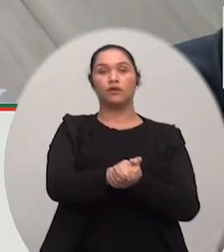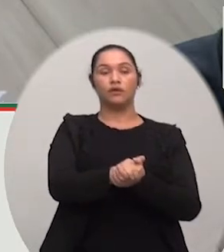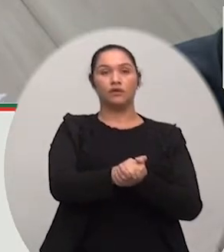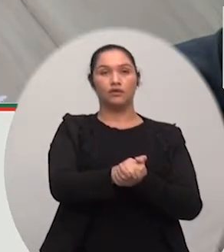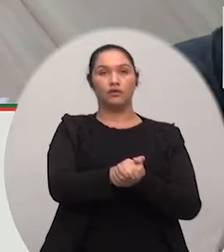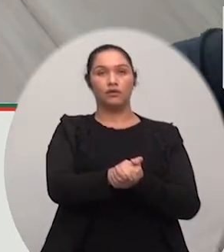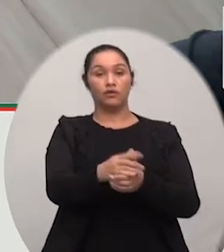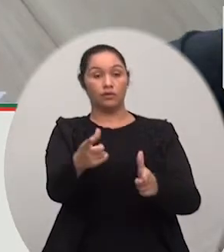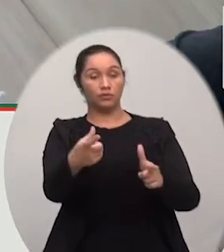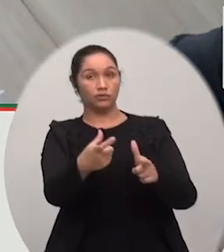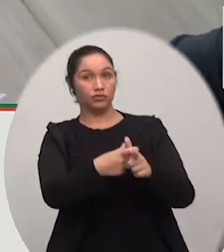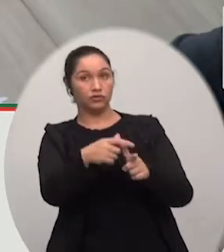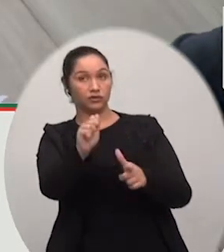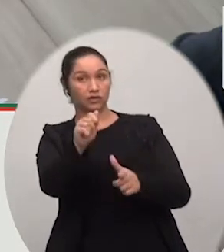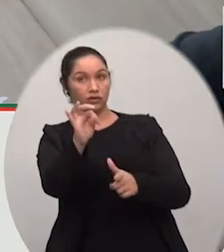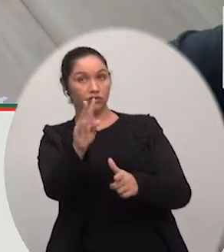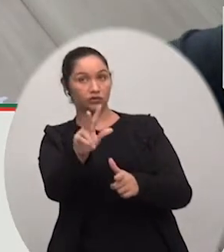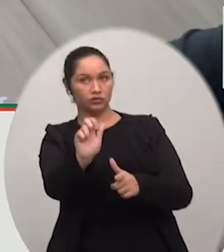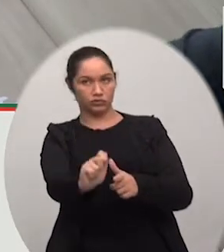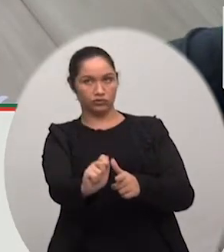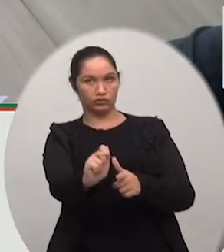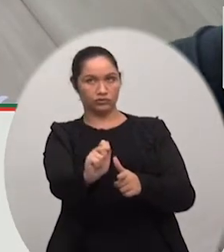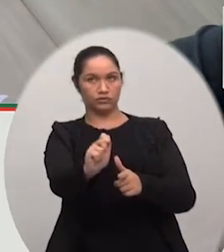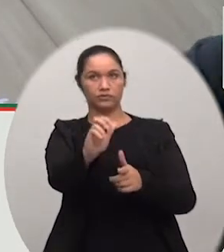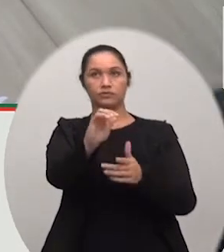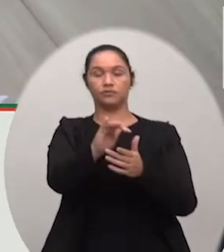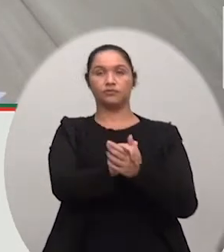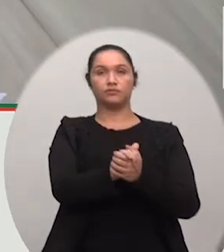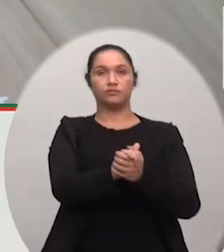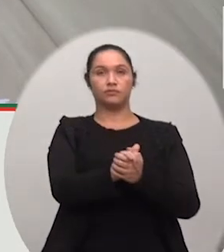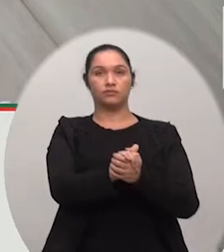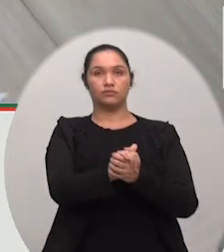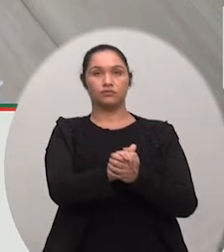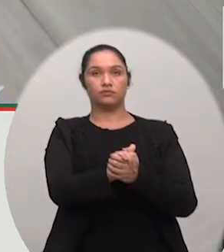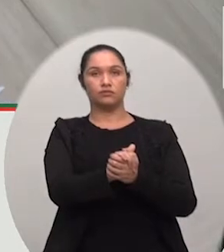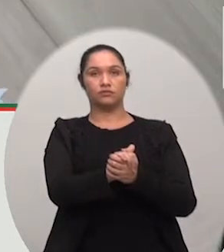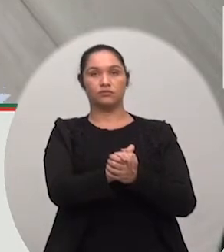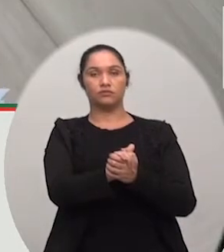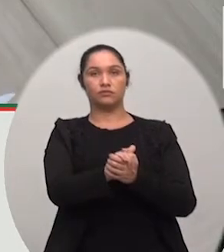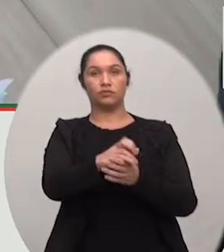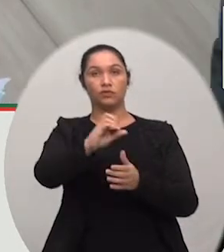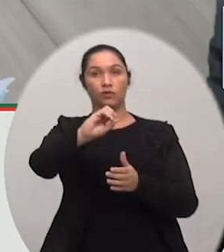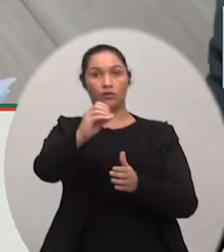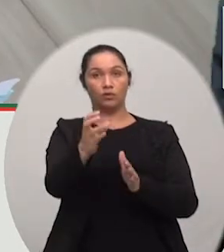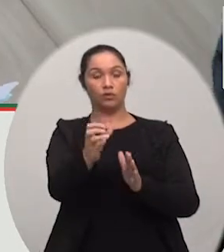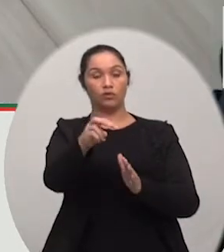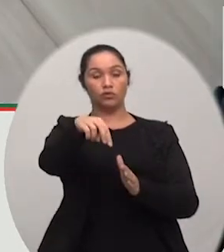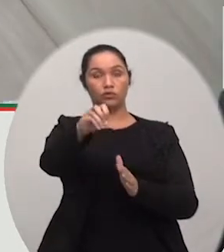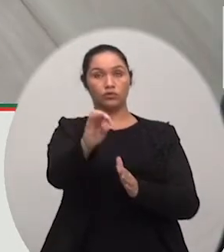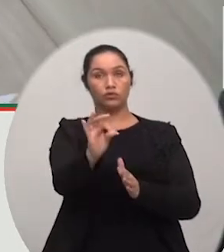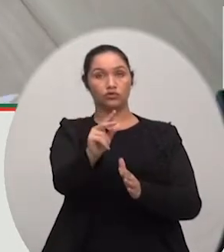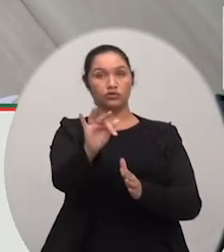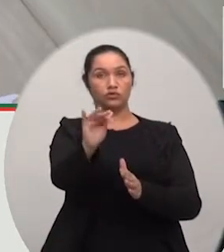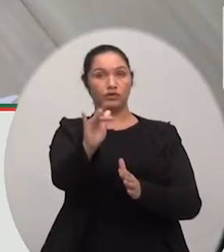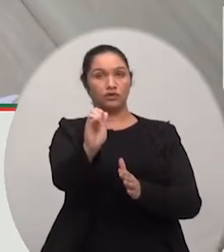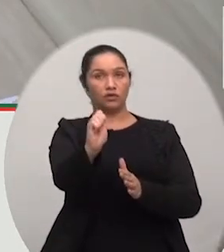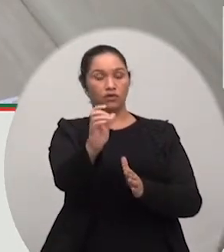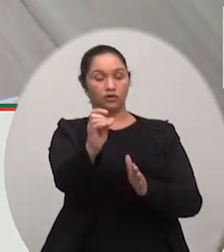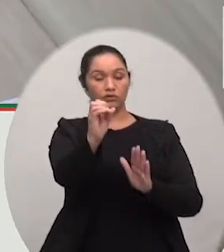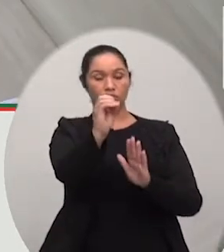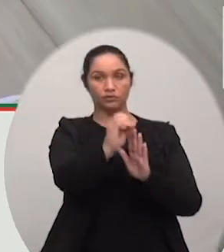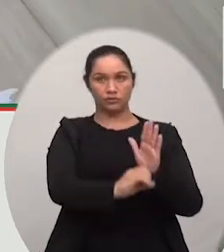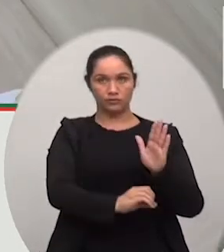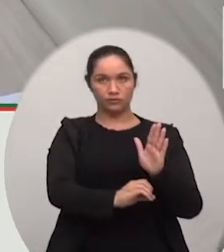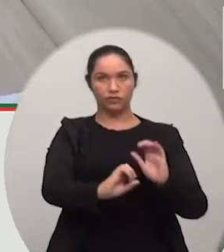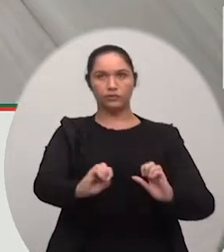inscritos em dívida ativa, ajuizados ou a ajuizar, ou notificados de ofício da outras providências. Esse projeto,